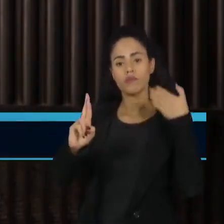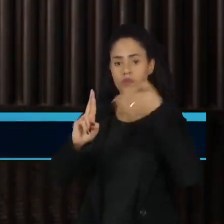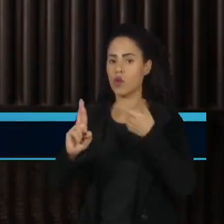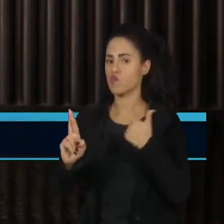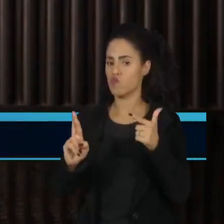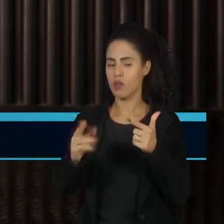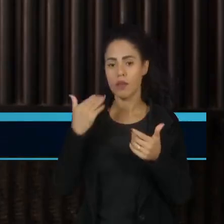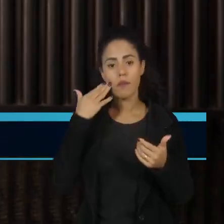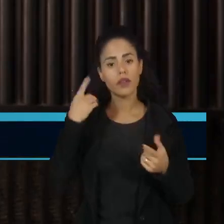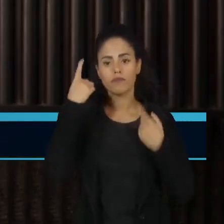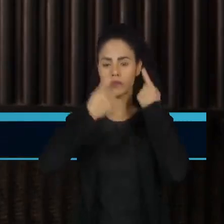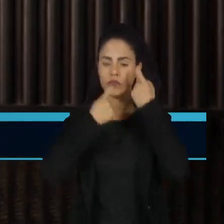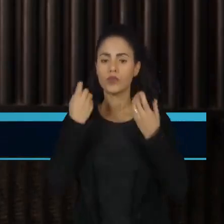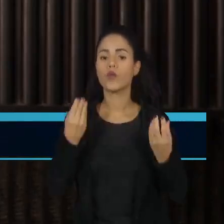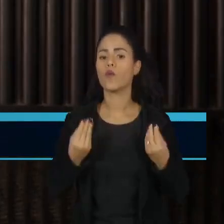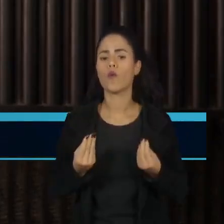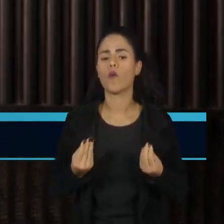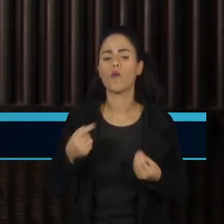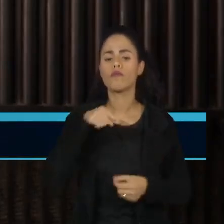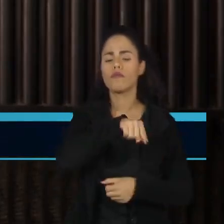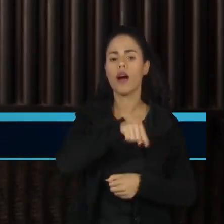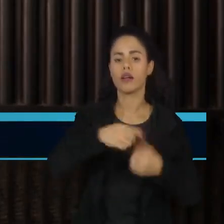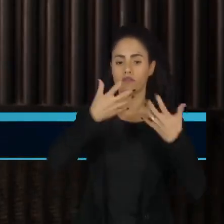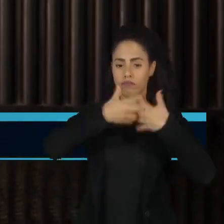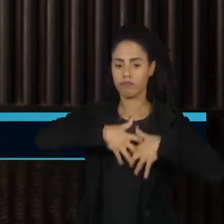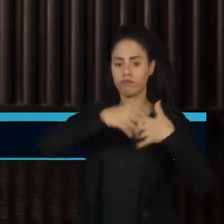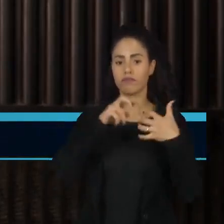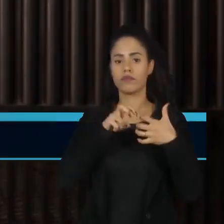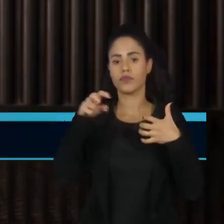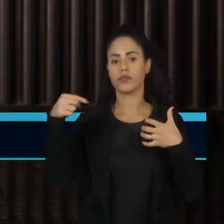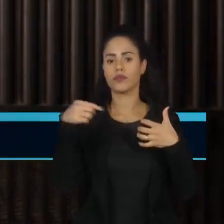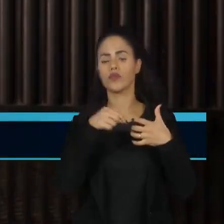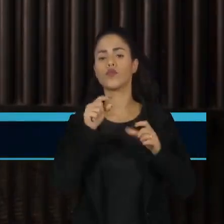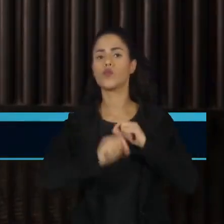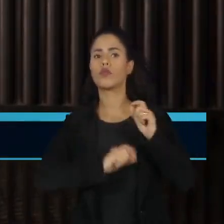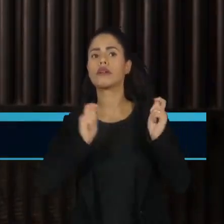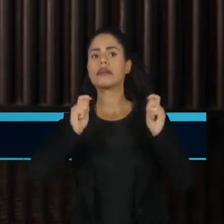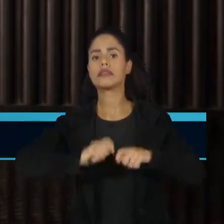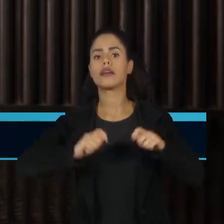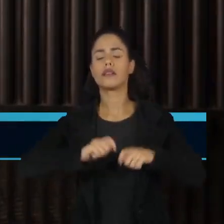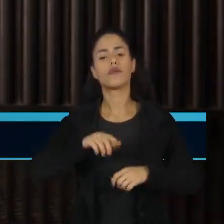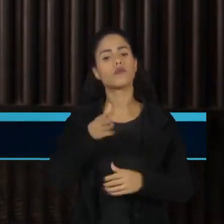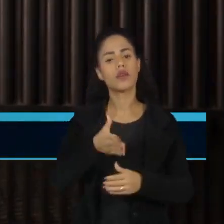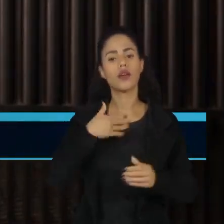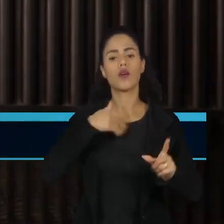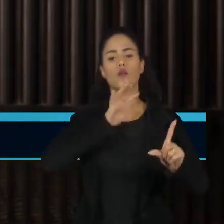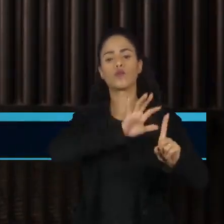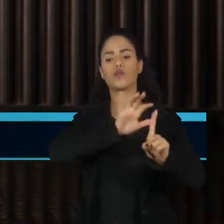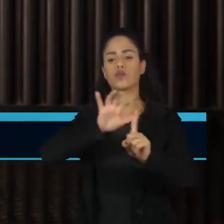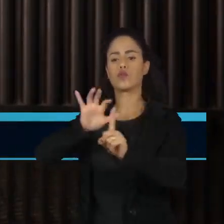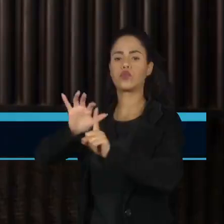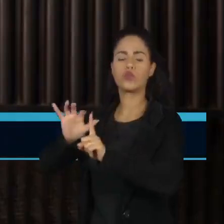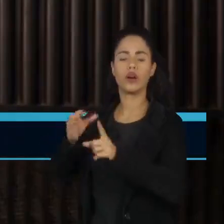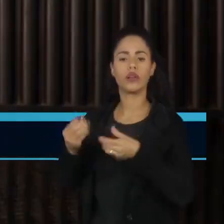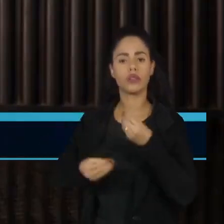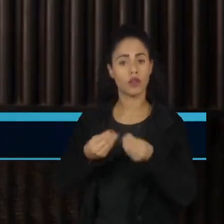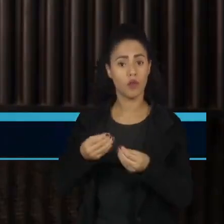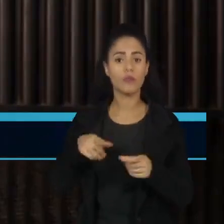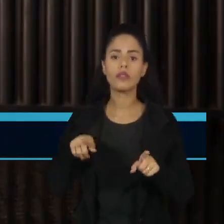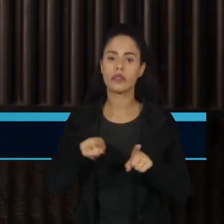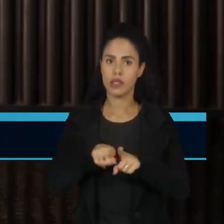a preocupação inclusive sobre como a inteligência artificial pode também ser uma influenciadora no pleito